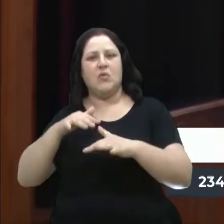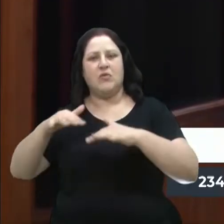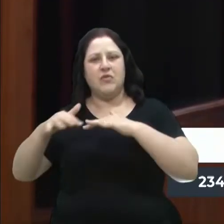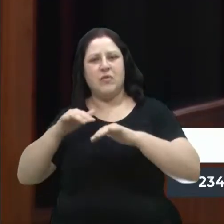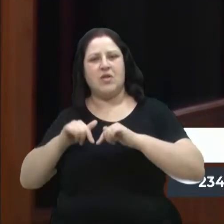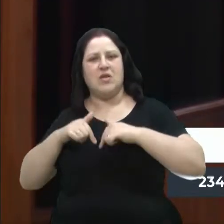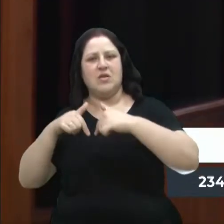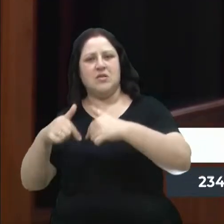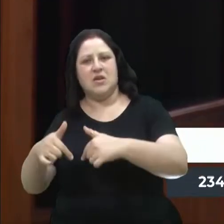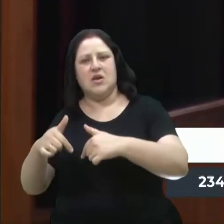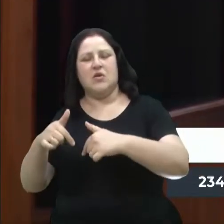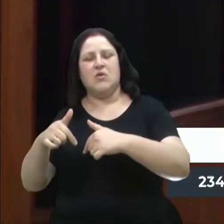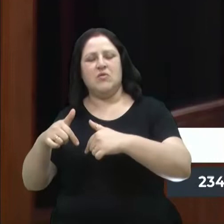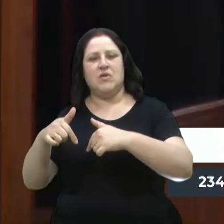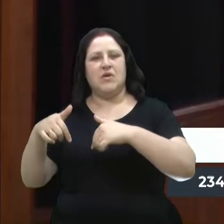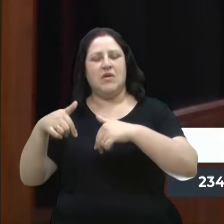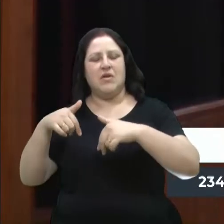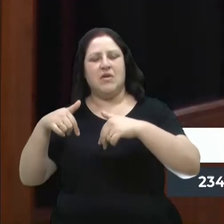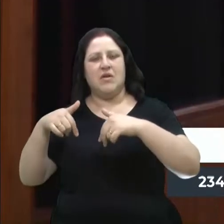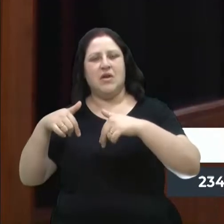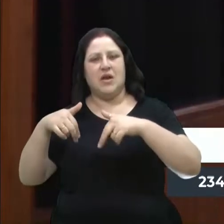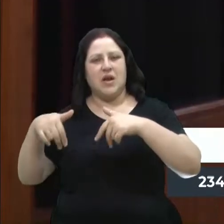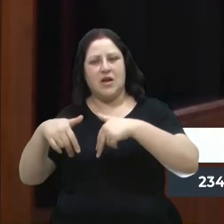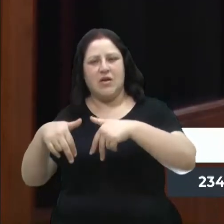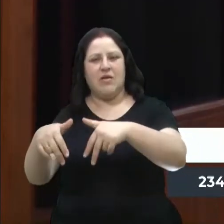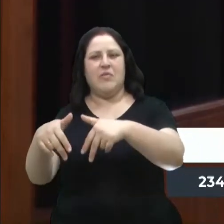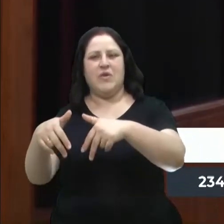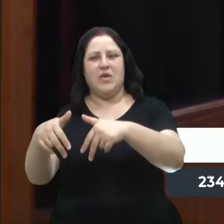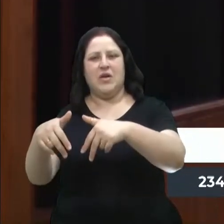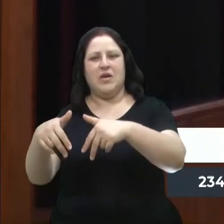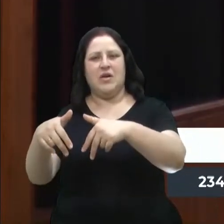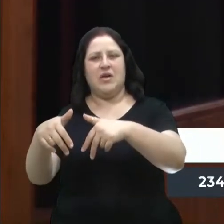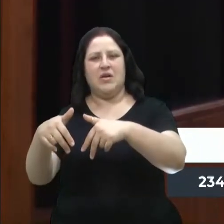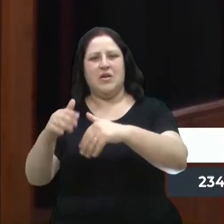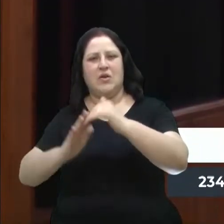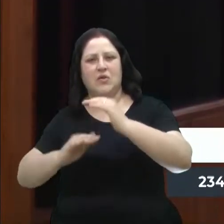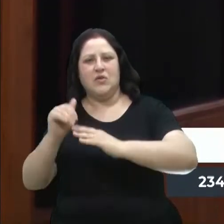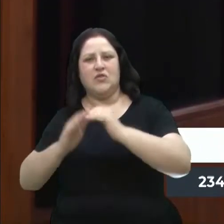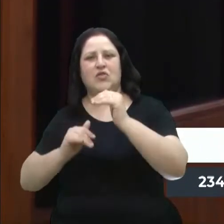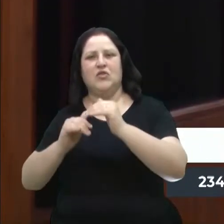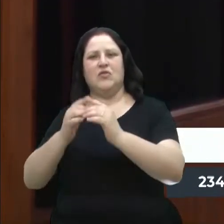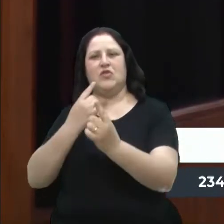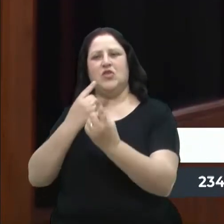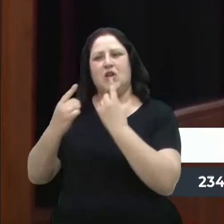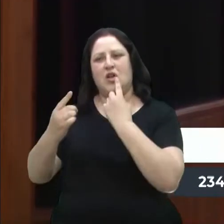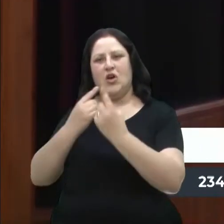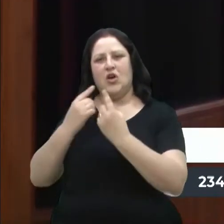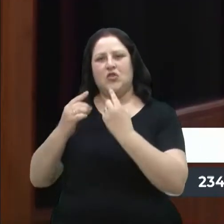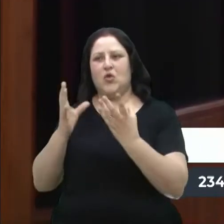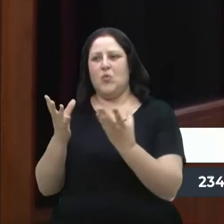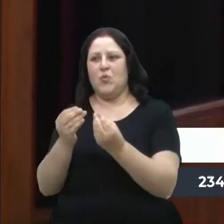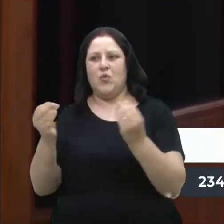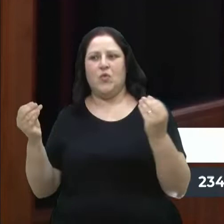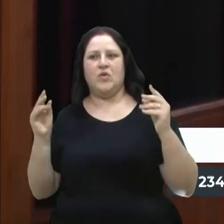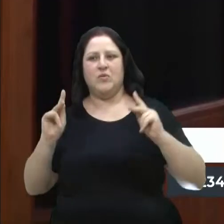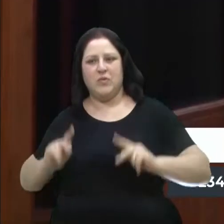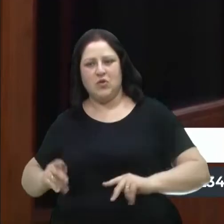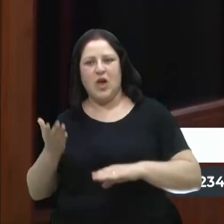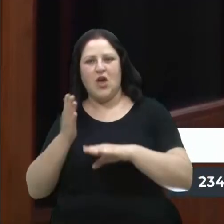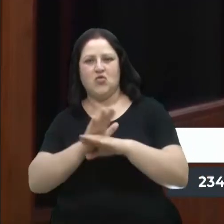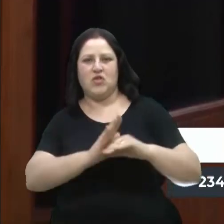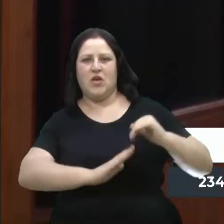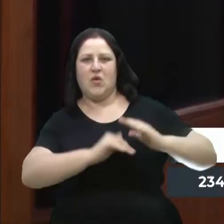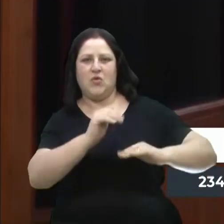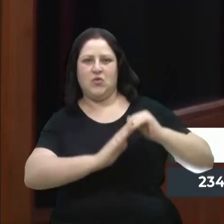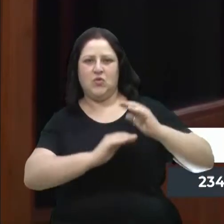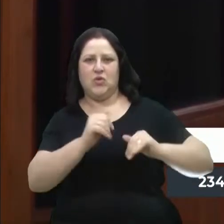dialógico uma construção a várias mãos atualmente a escola Alfredo Belisário ptf atende alunos